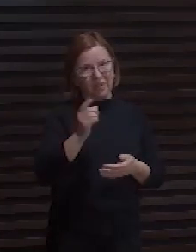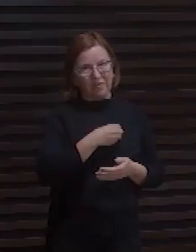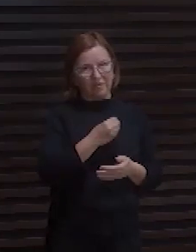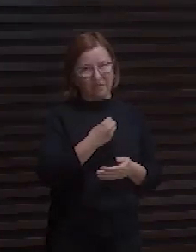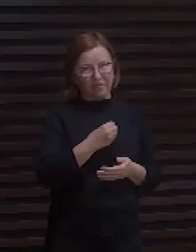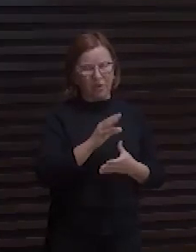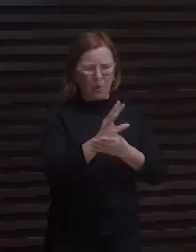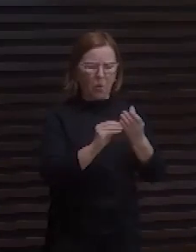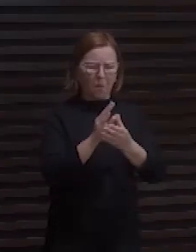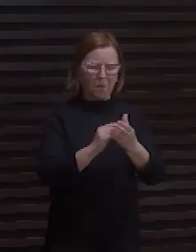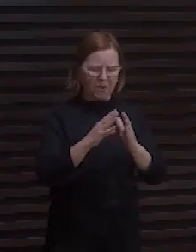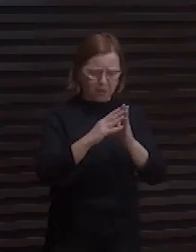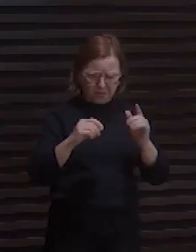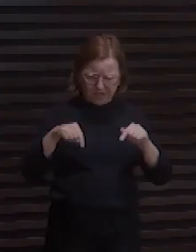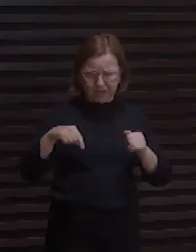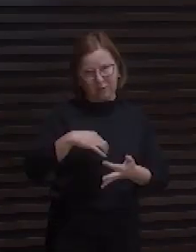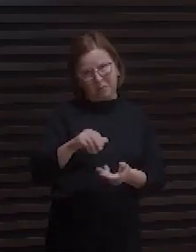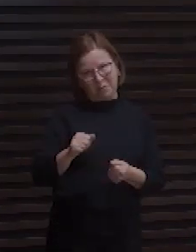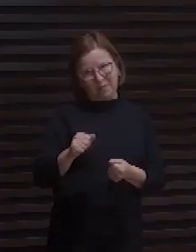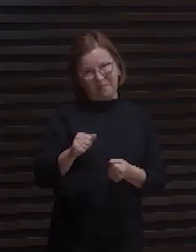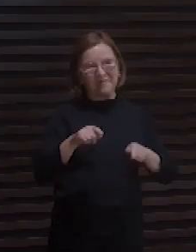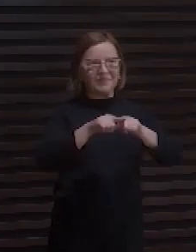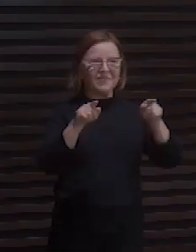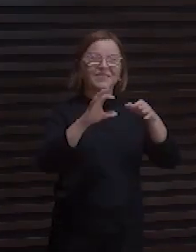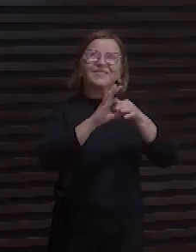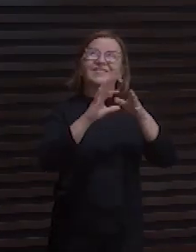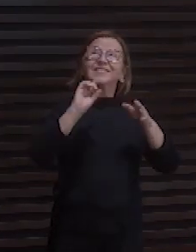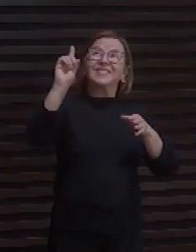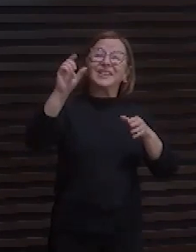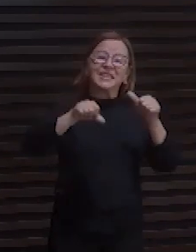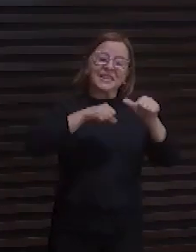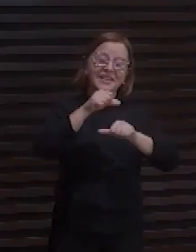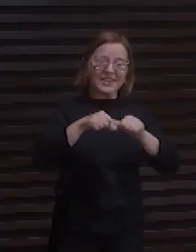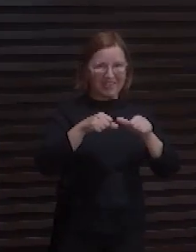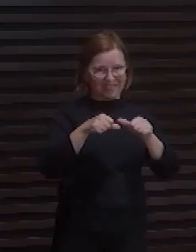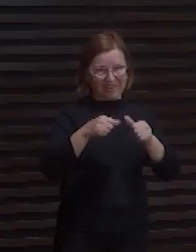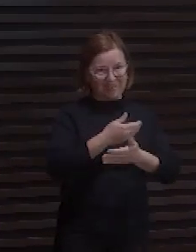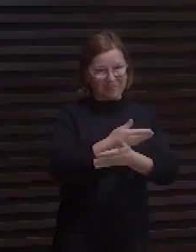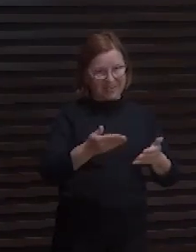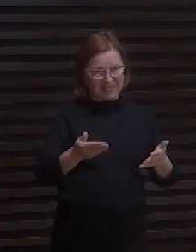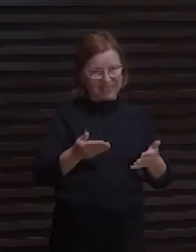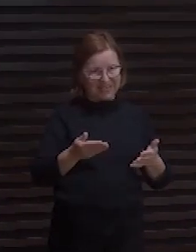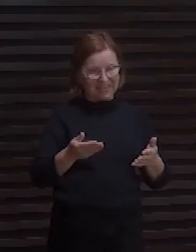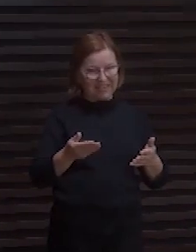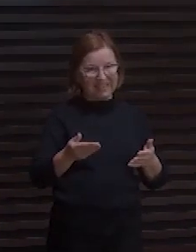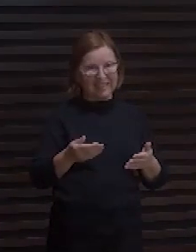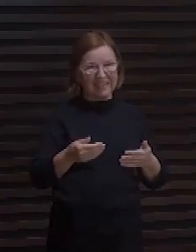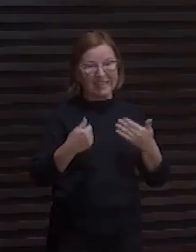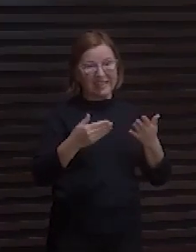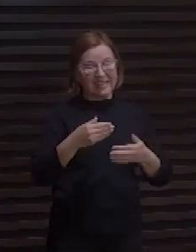os padrões deste mundo, mas deixem que Deus os transforme pela renovação da mente. E